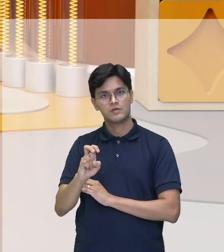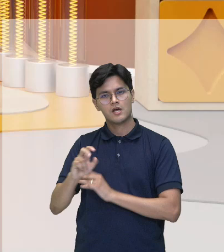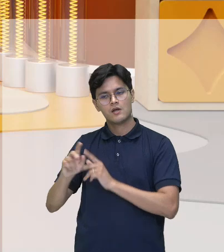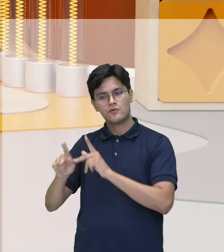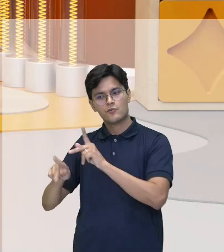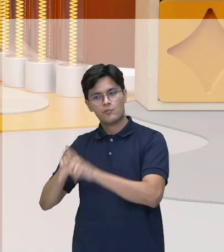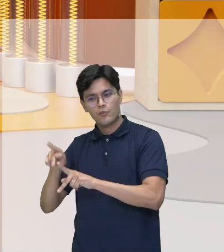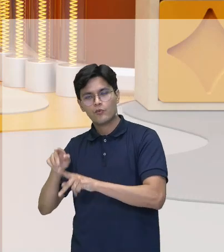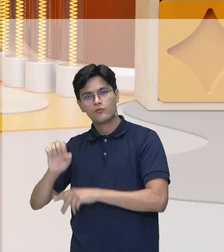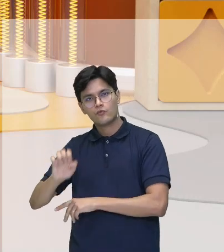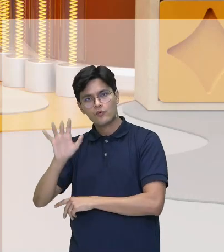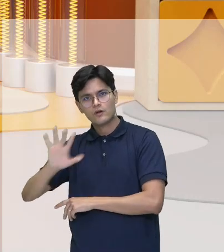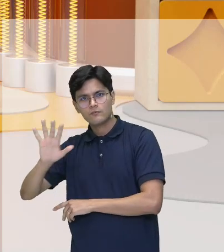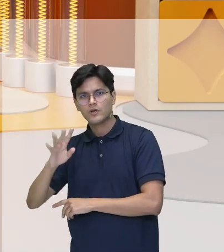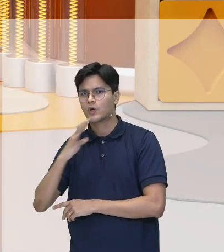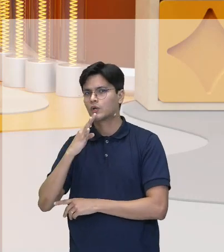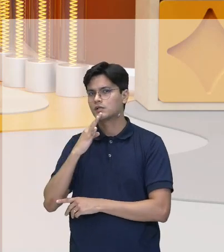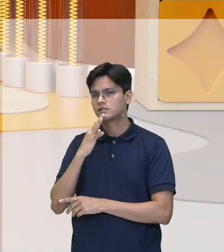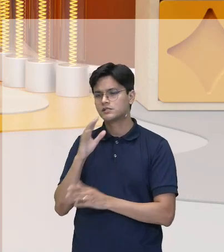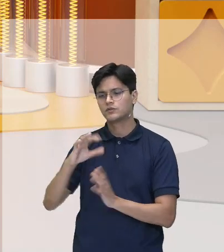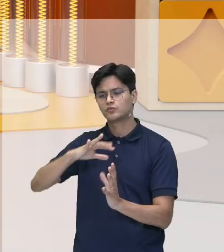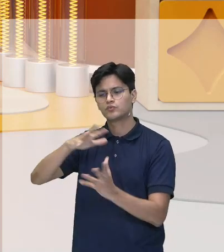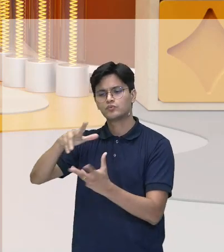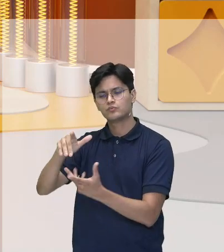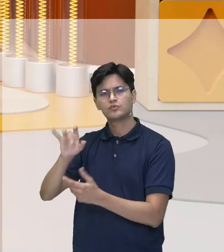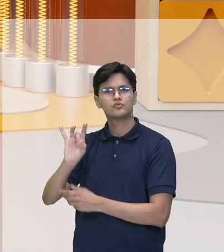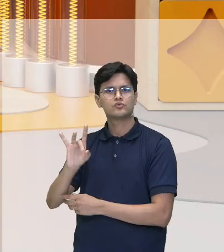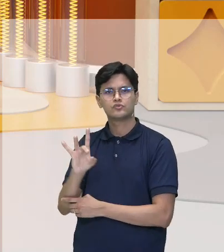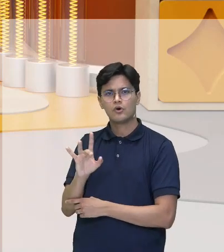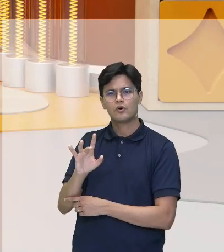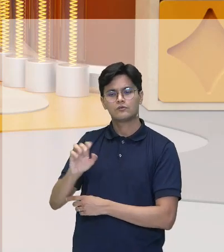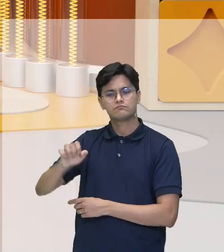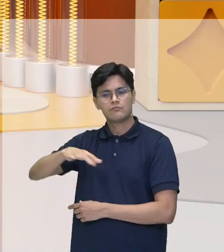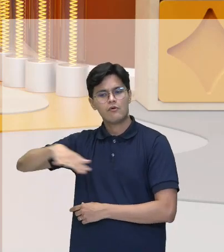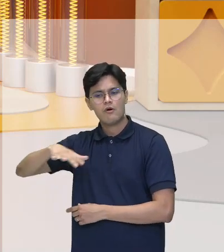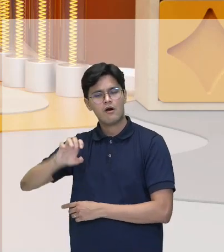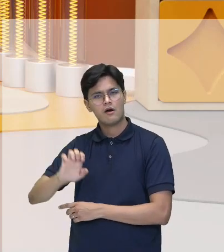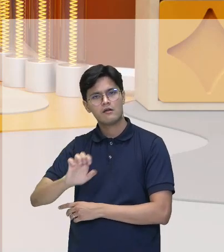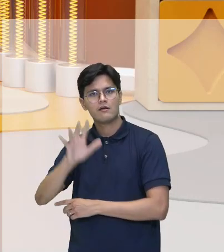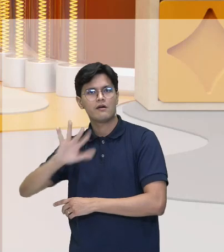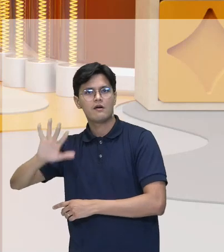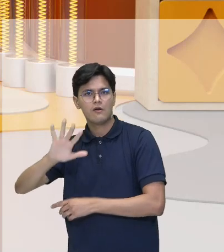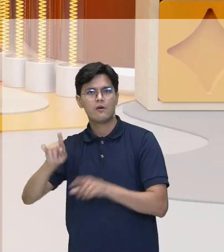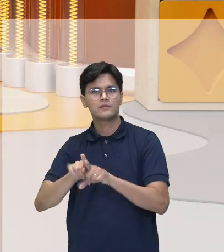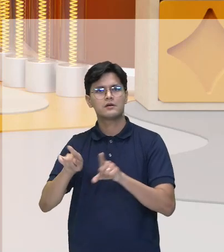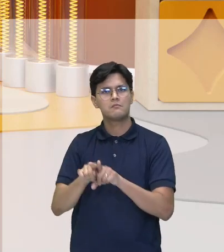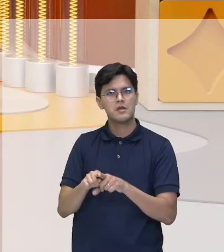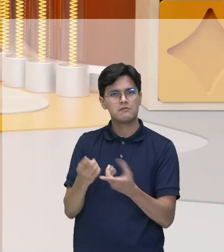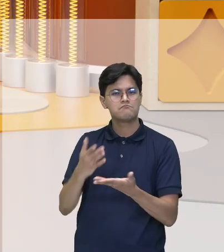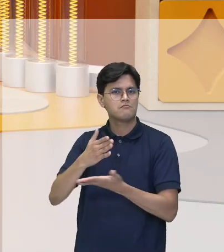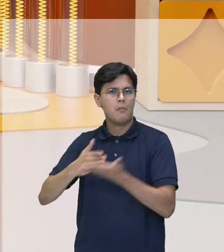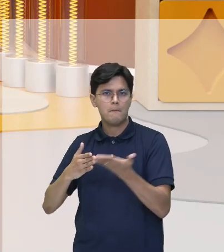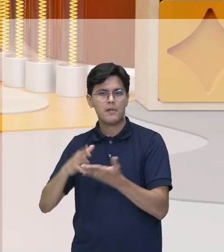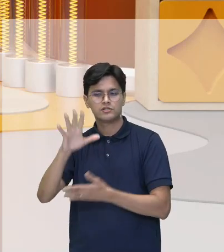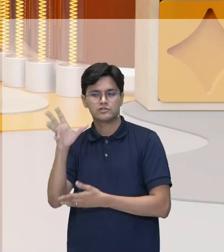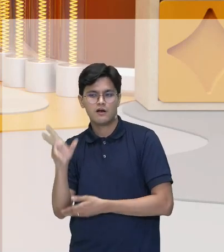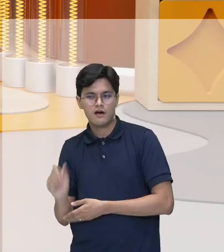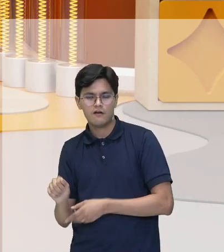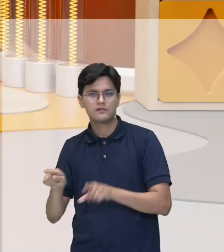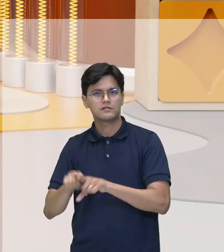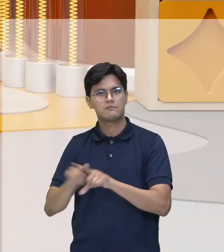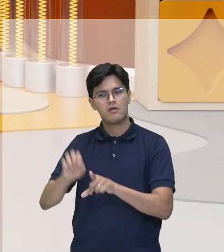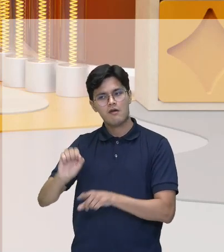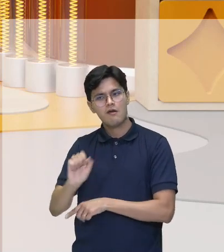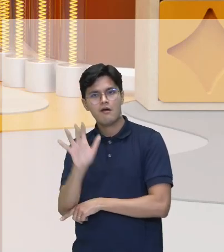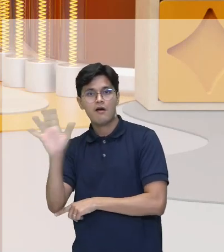a um novo regime político, que a gente vai chamar de absolutismo, que também é um marco fundamental para a gente